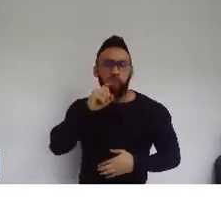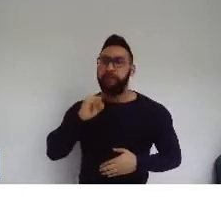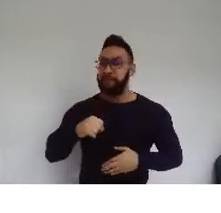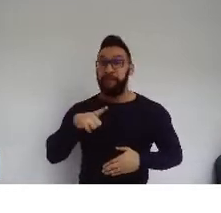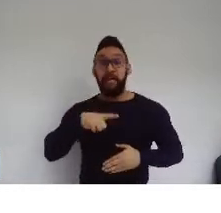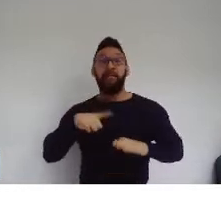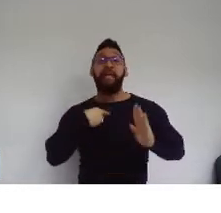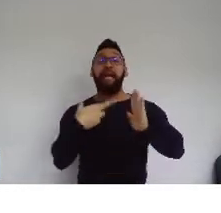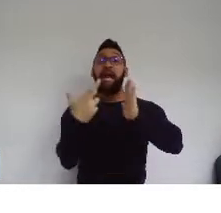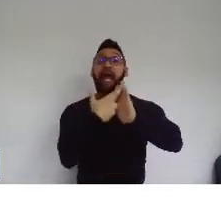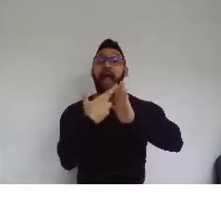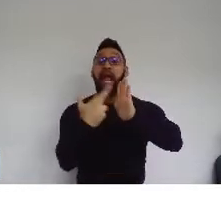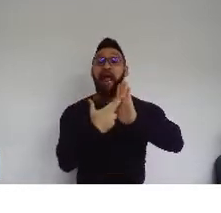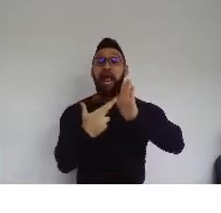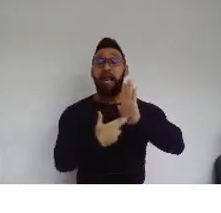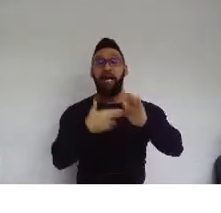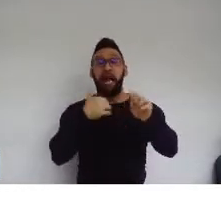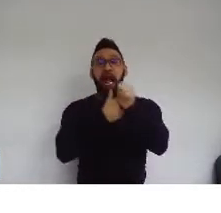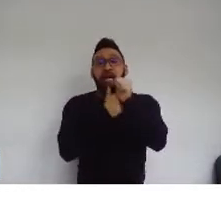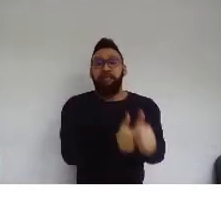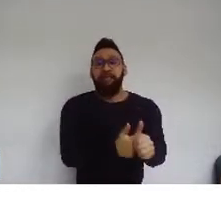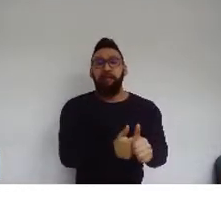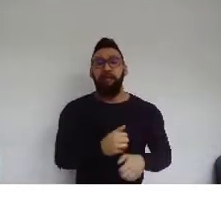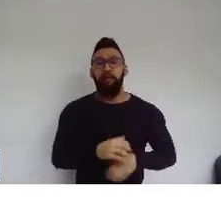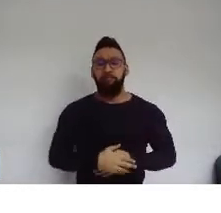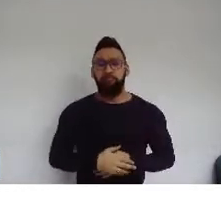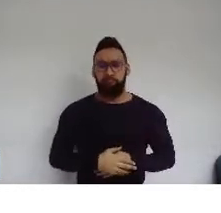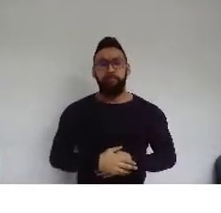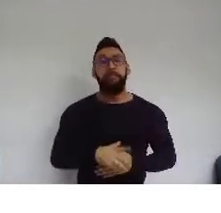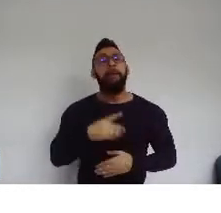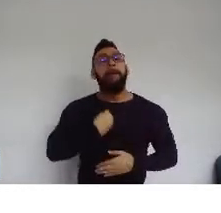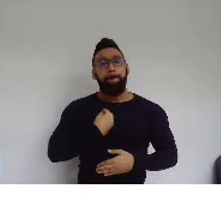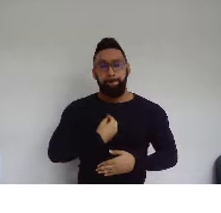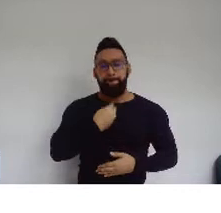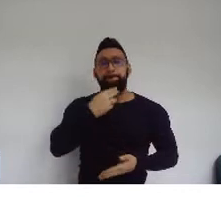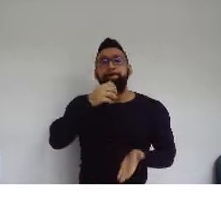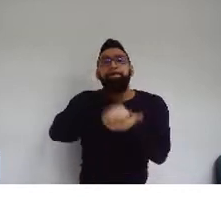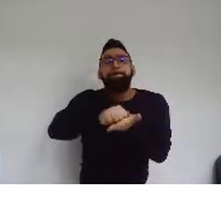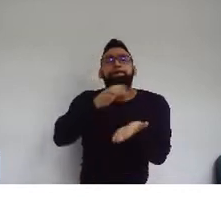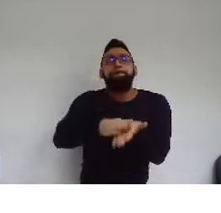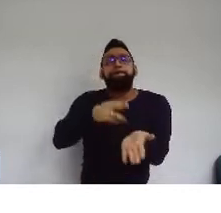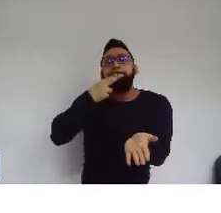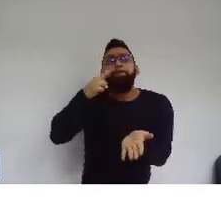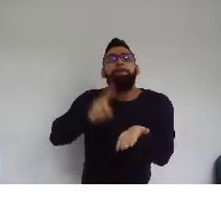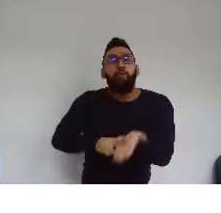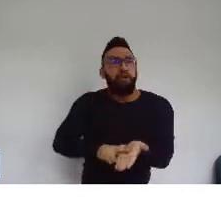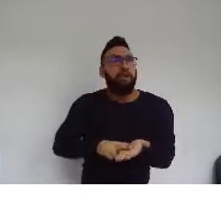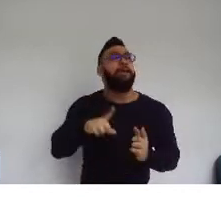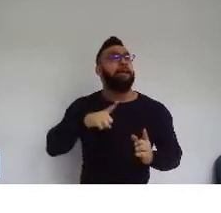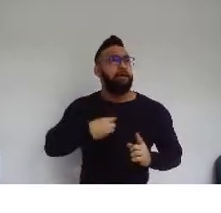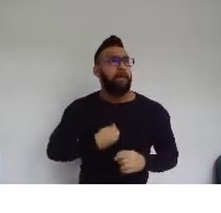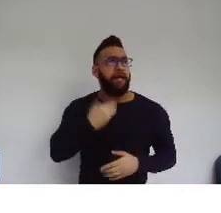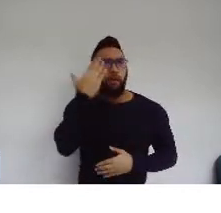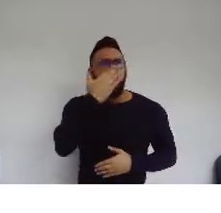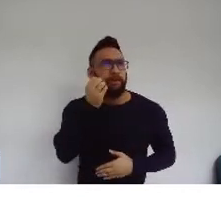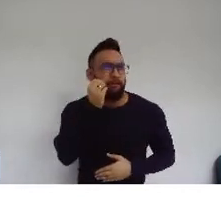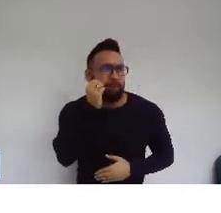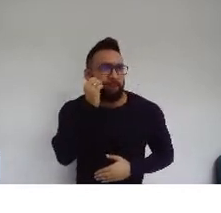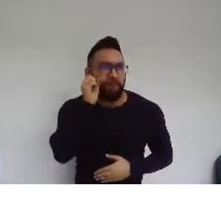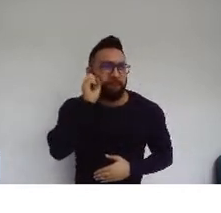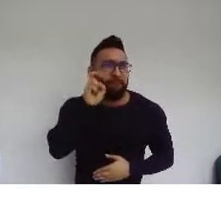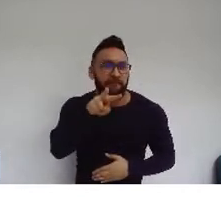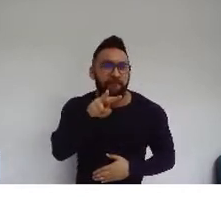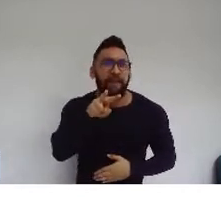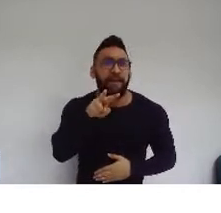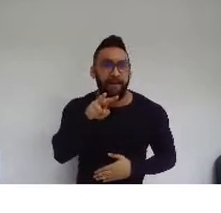né? A última, acho que eu não consigo ler aqui, mas acho que é A Língua Naquilo, e é a mais